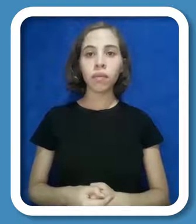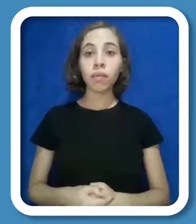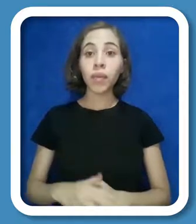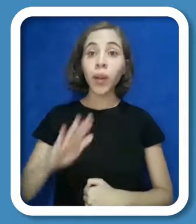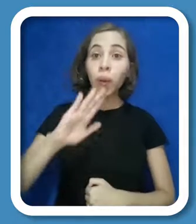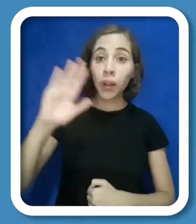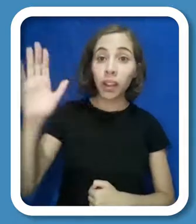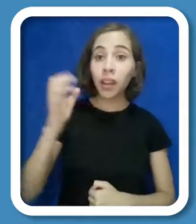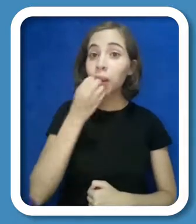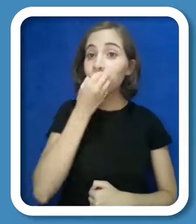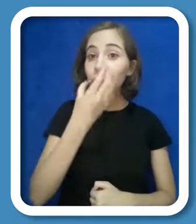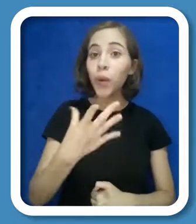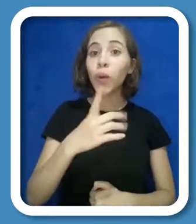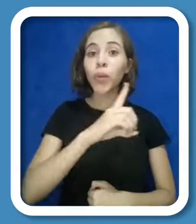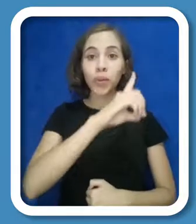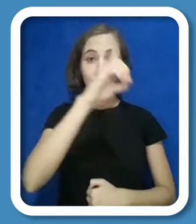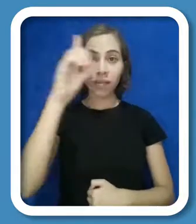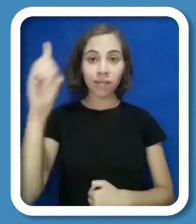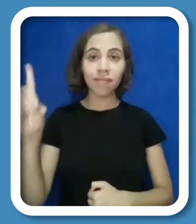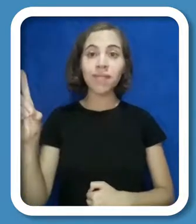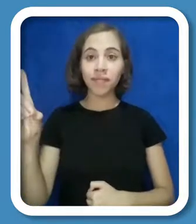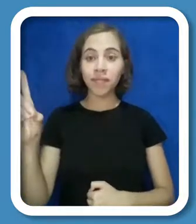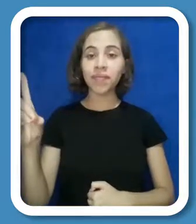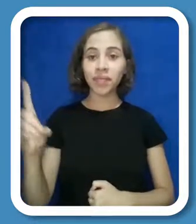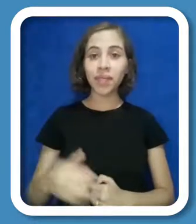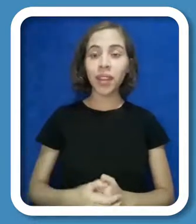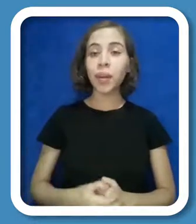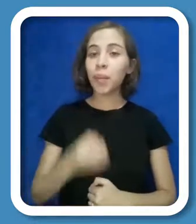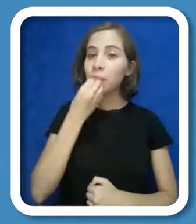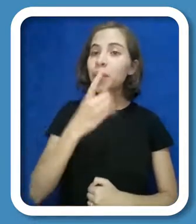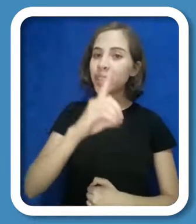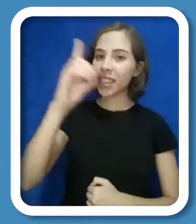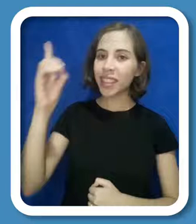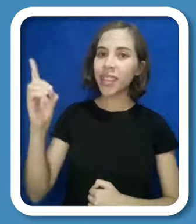Olá, bom dia. Bom dia.